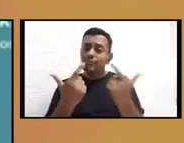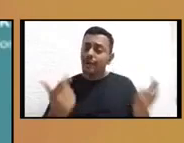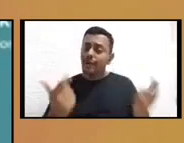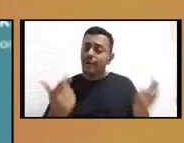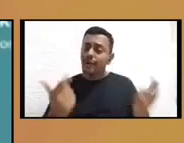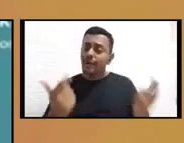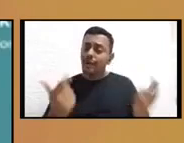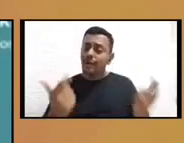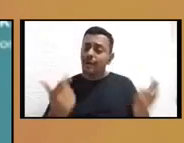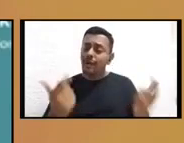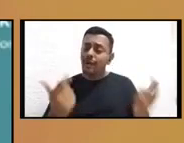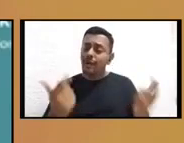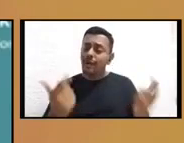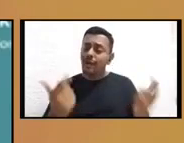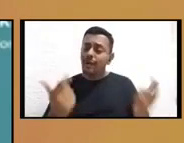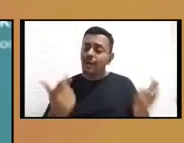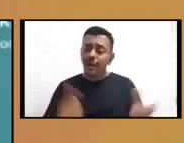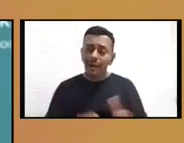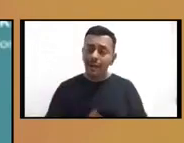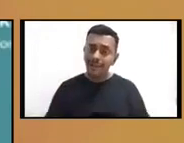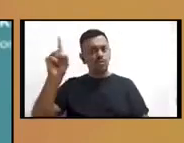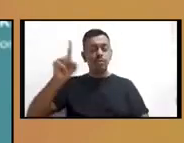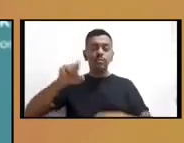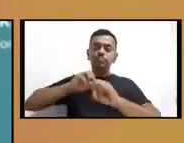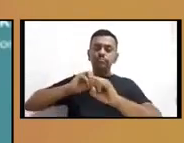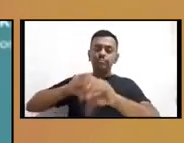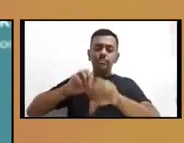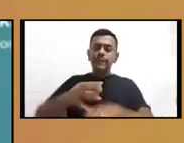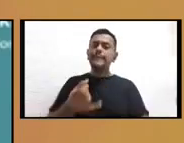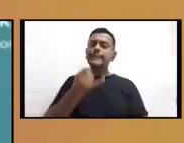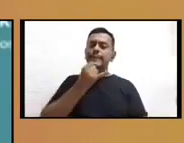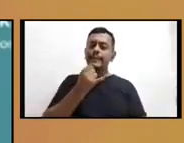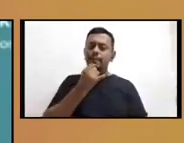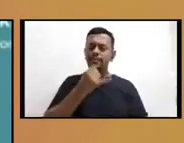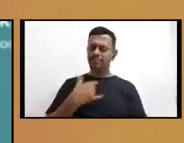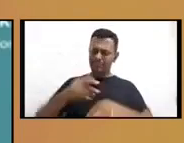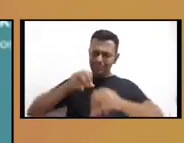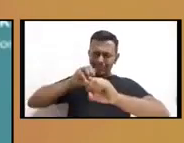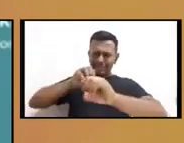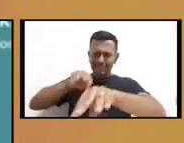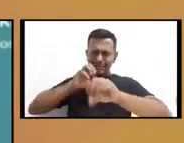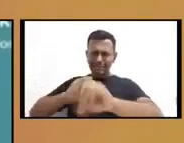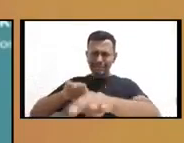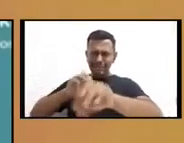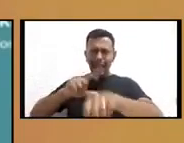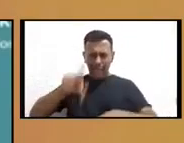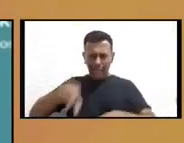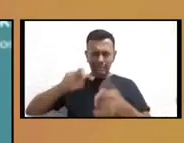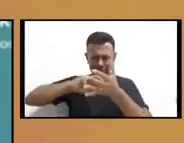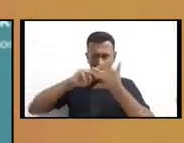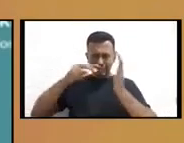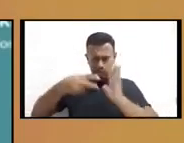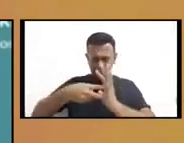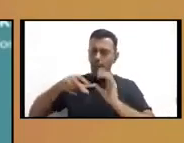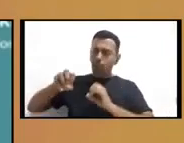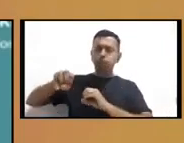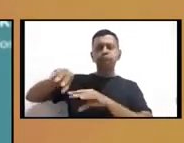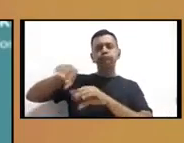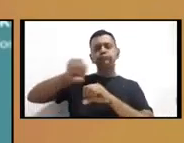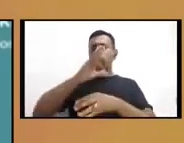ensinar não é um processo transacional. ensinar é um